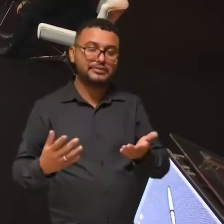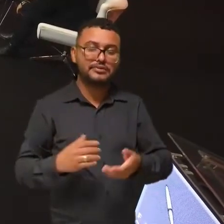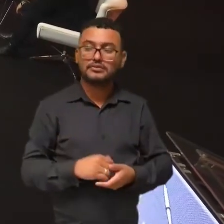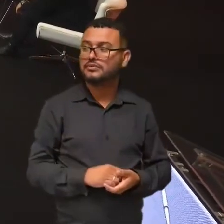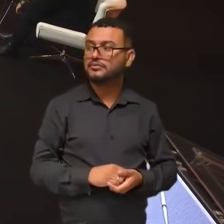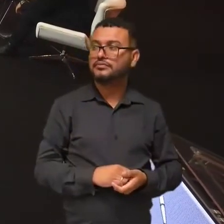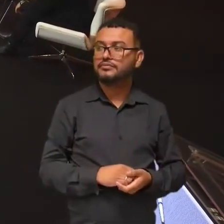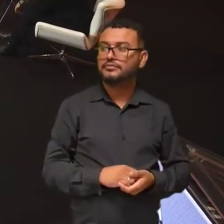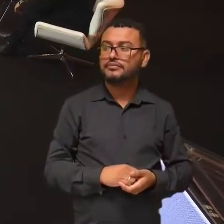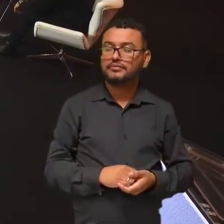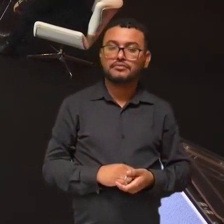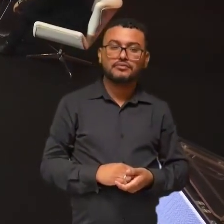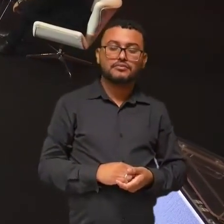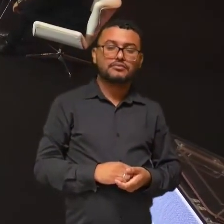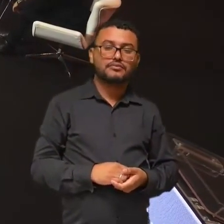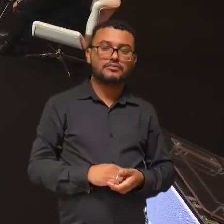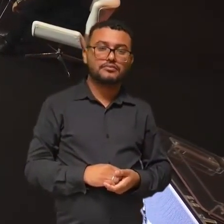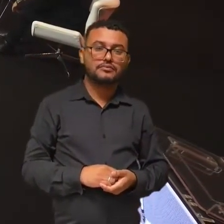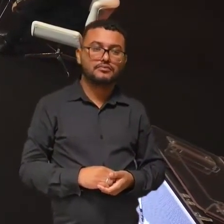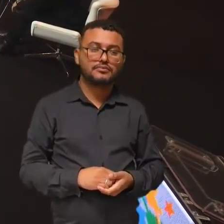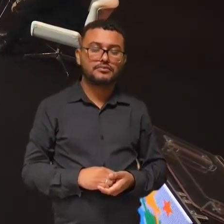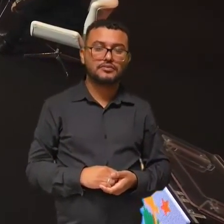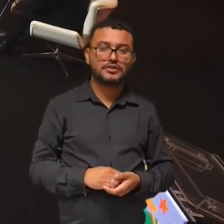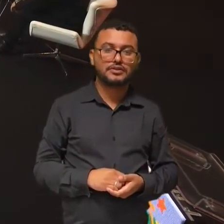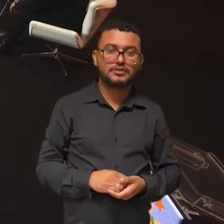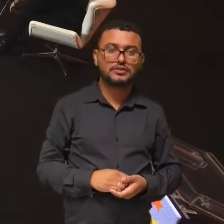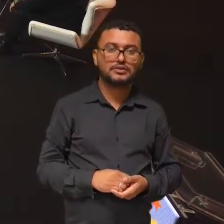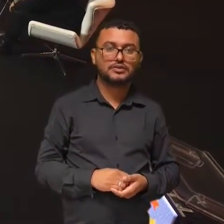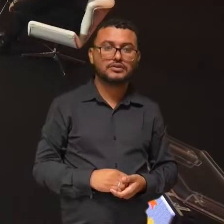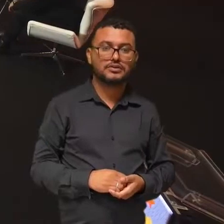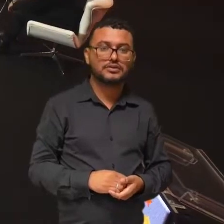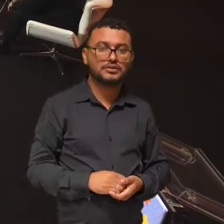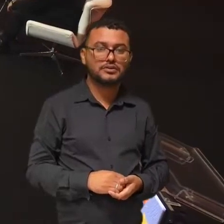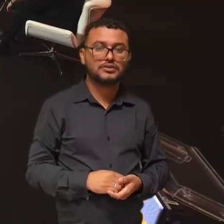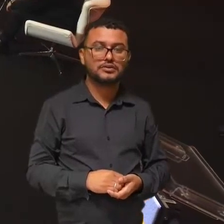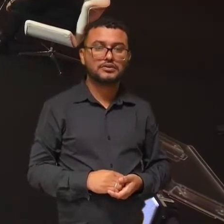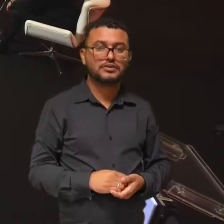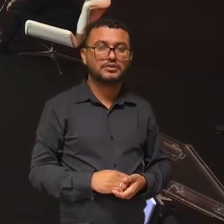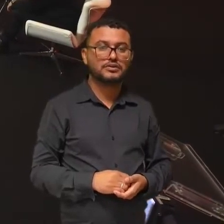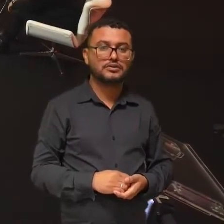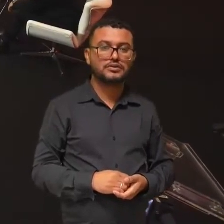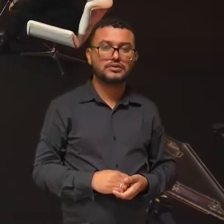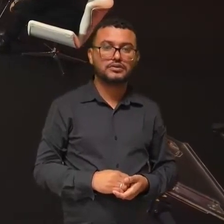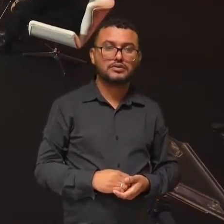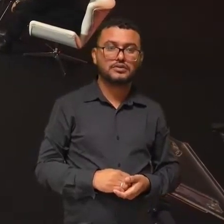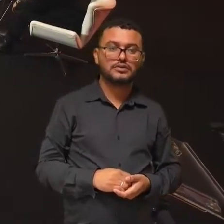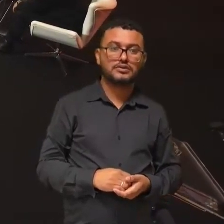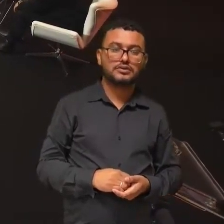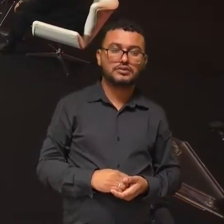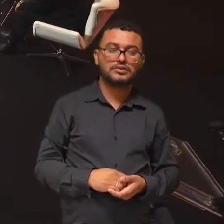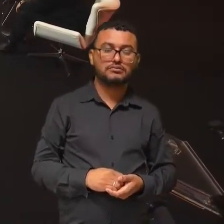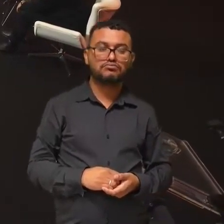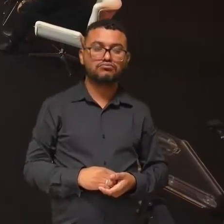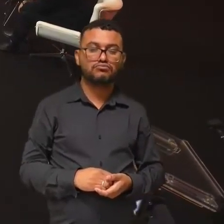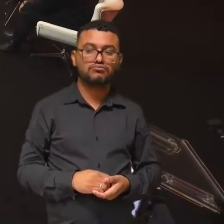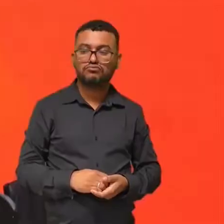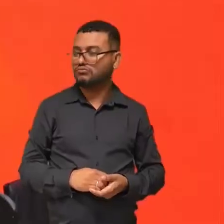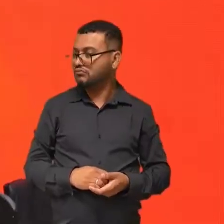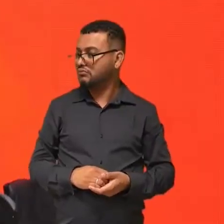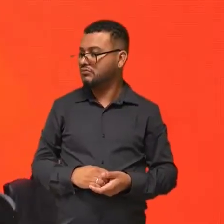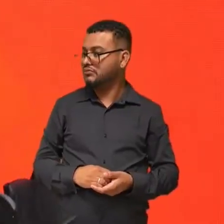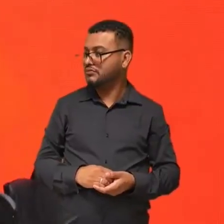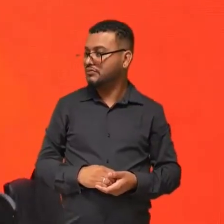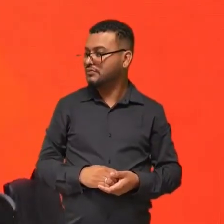O edital são mais de 700 rádios comunitárias. Fala aí, Laura. É que eles tiram os... Ah, tá. Não, só para dizer que o edital,